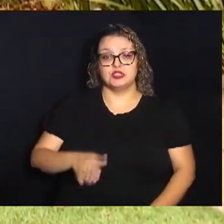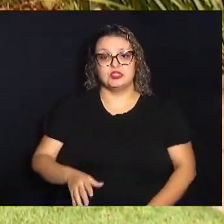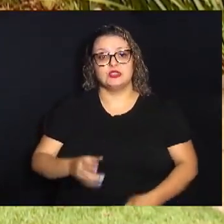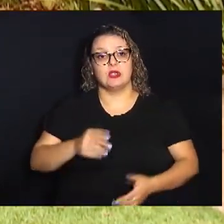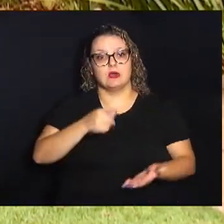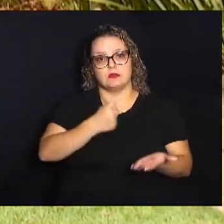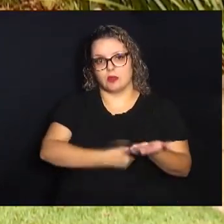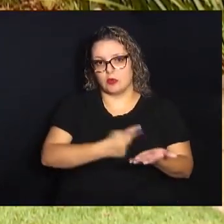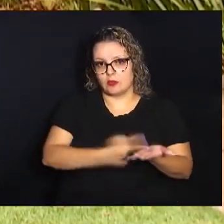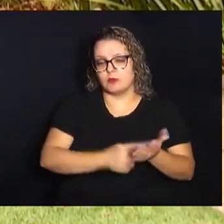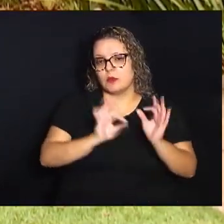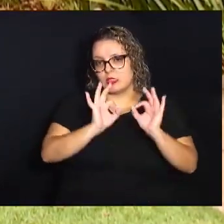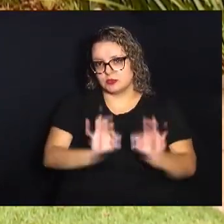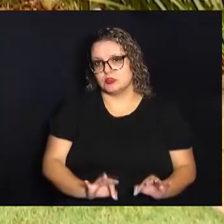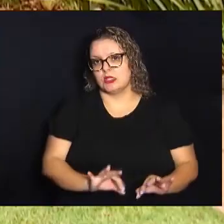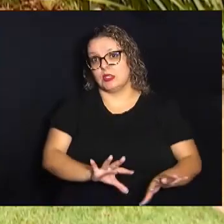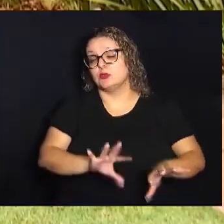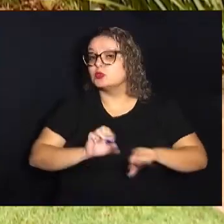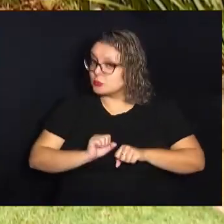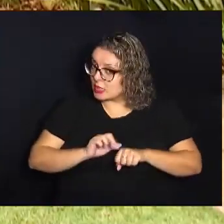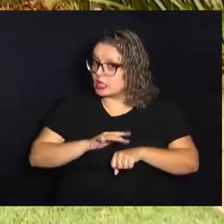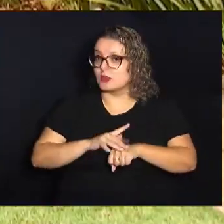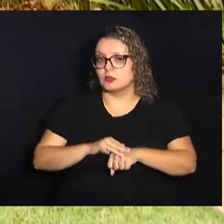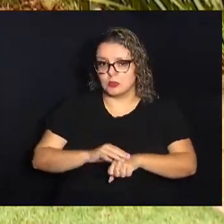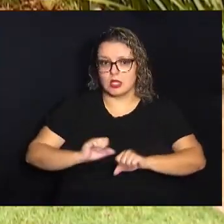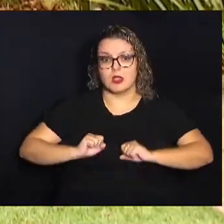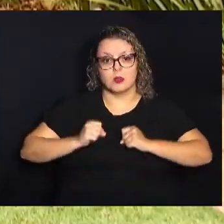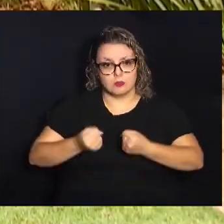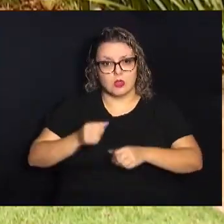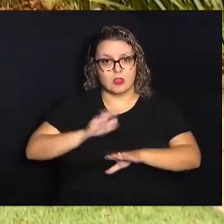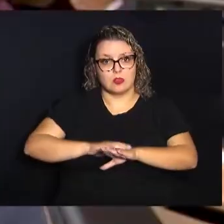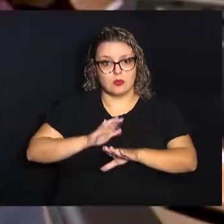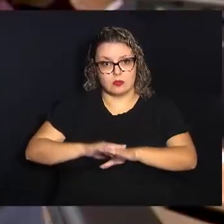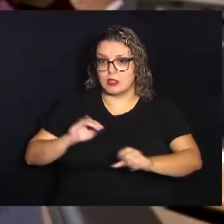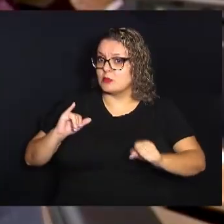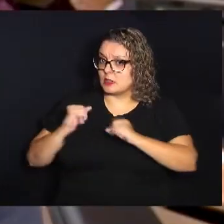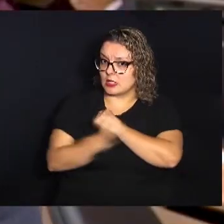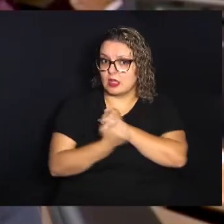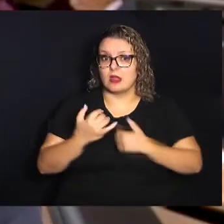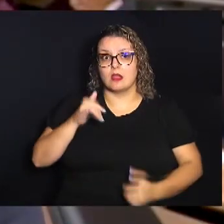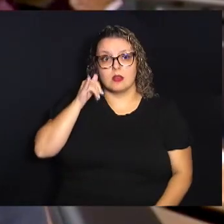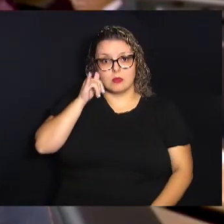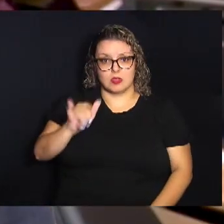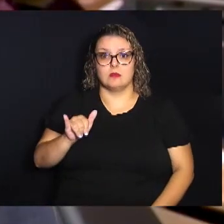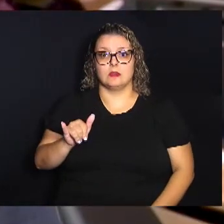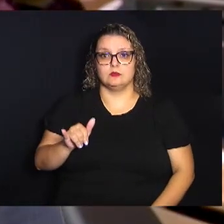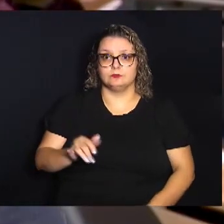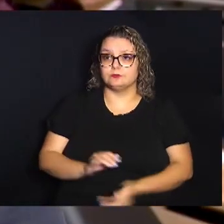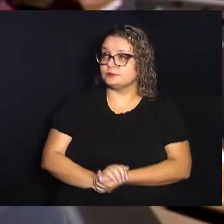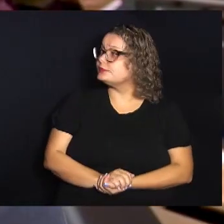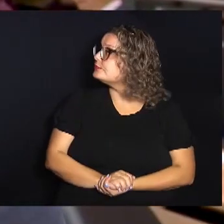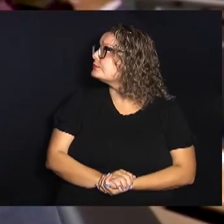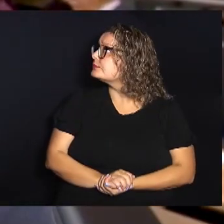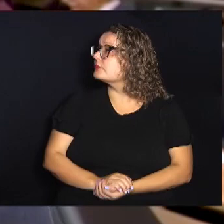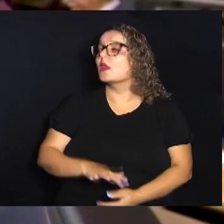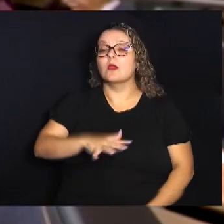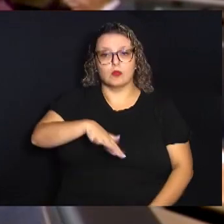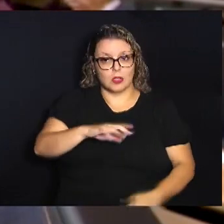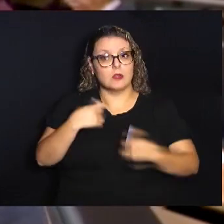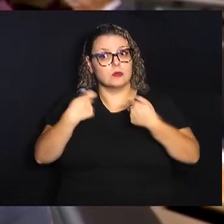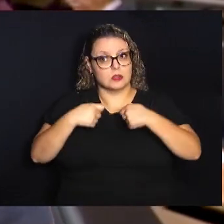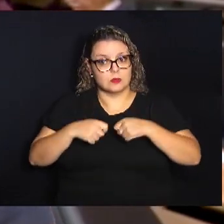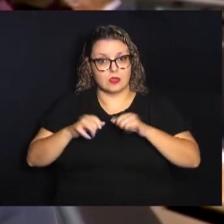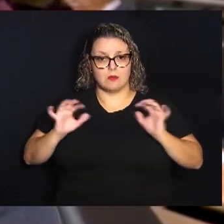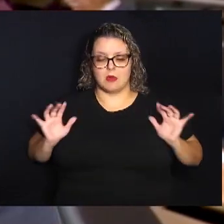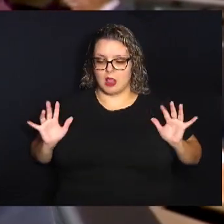da doença. Por isso a necessidade de reforçar as medidas preventivas. Então é uma região que necessita desse trabalho, esse mutirão